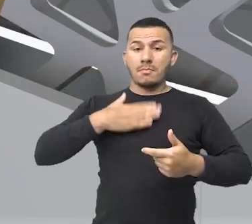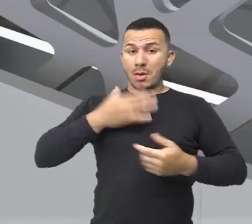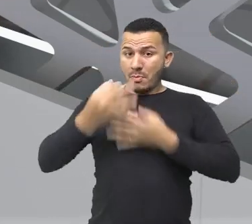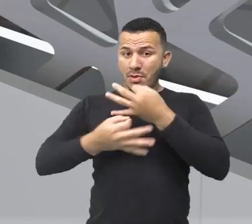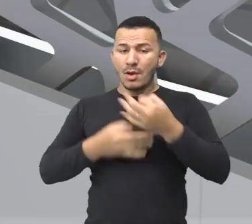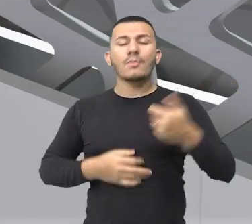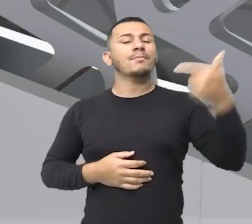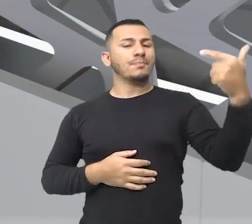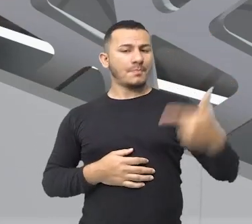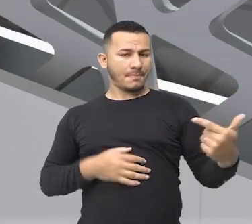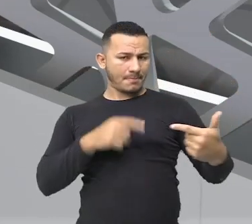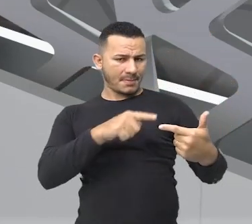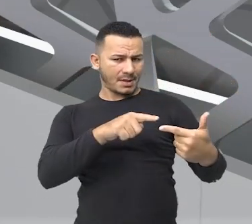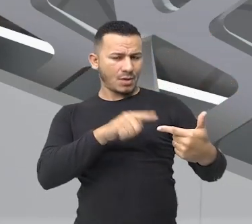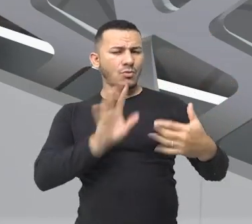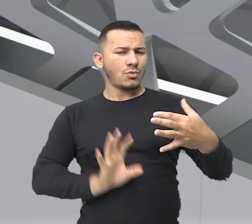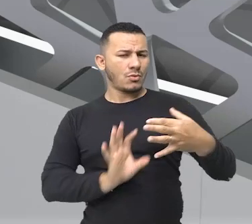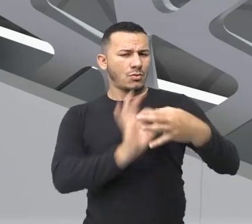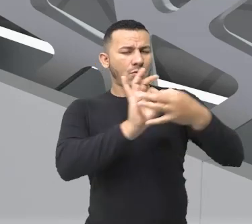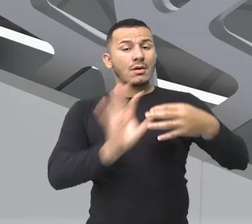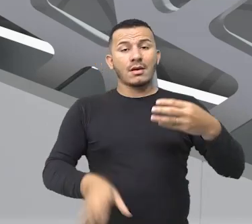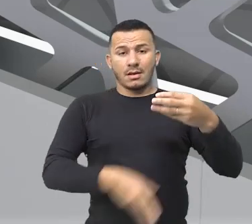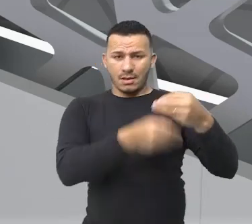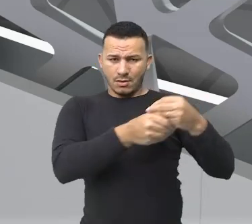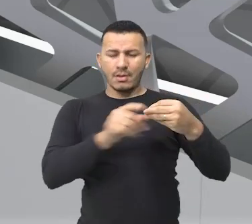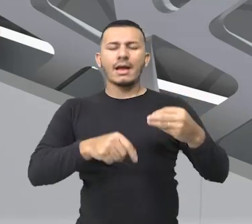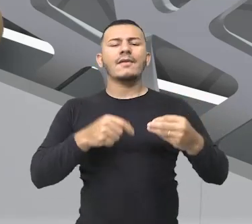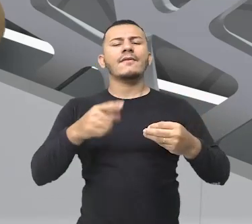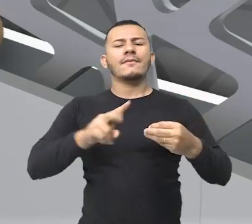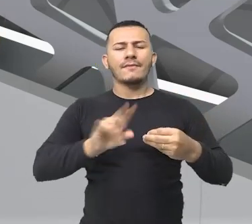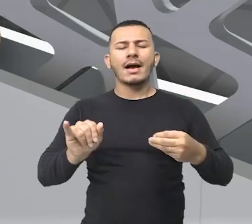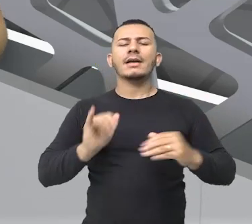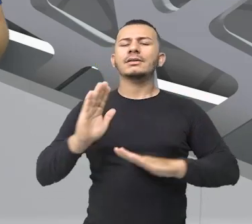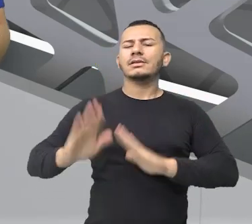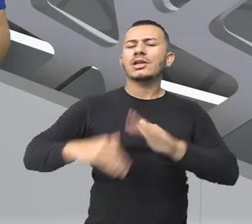são secundárias, ideias que desenvolvem,